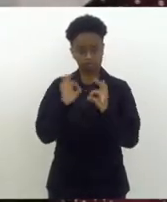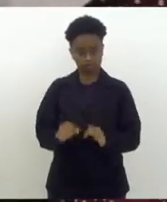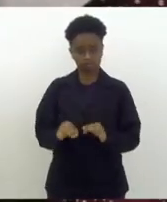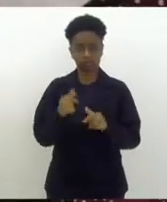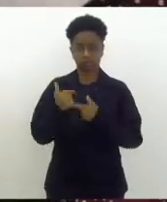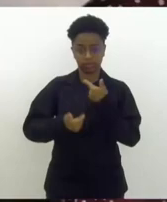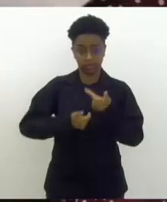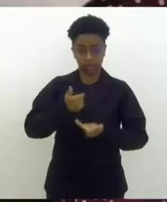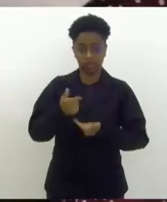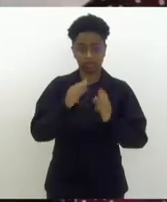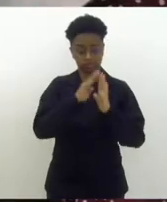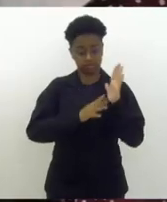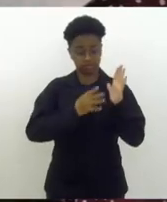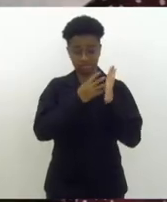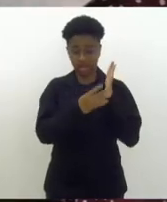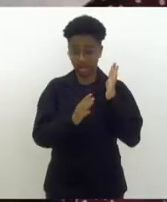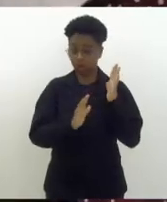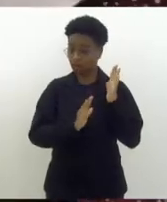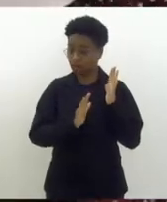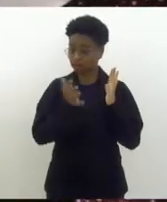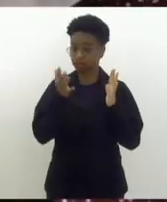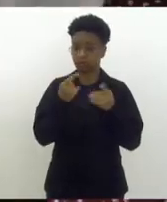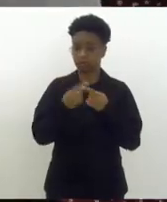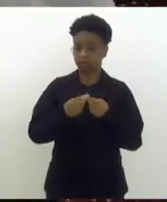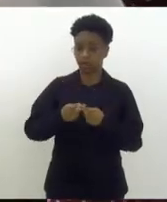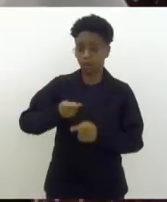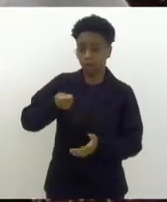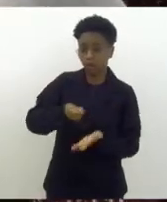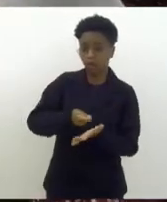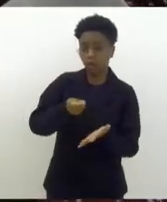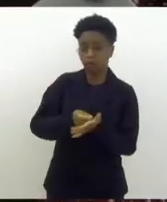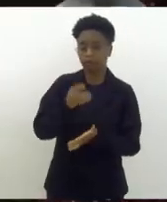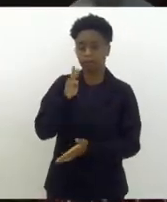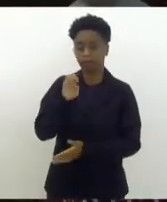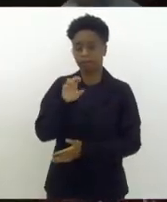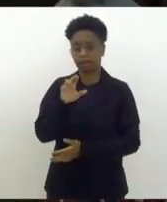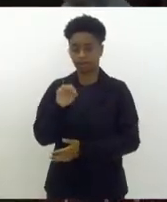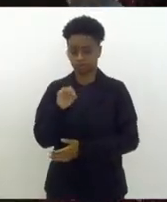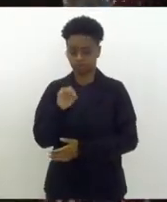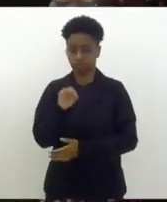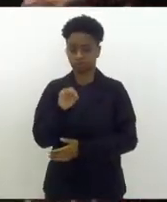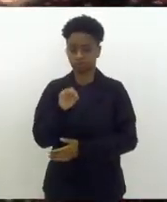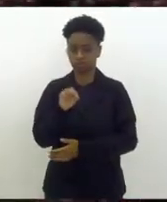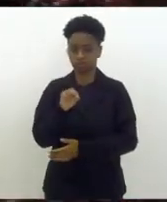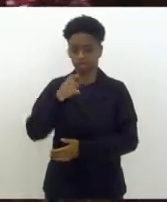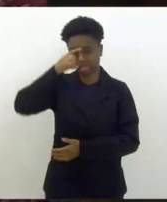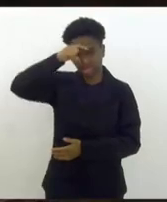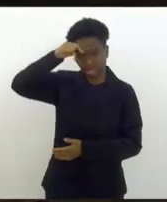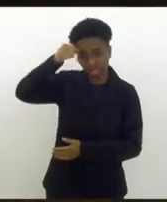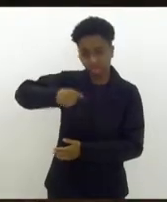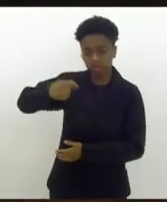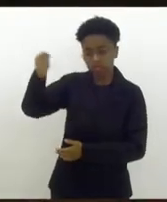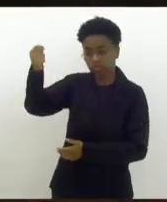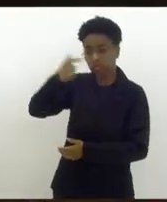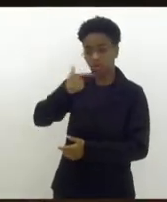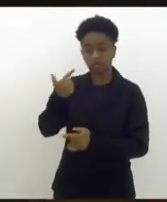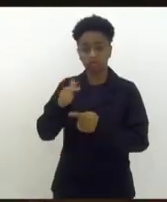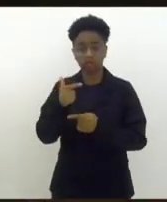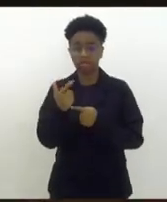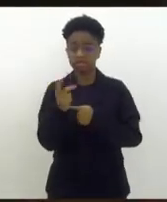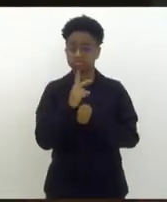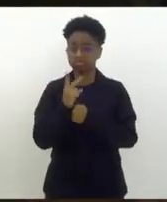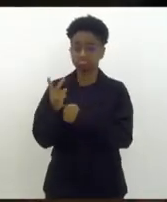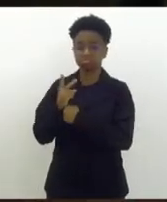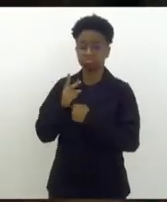numa escala covarde imposta pelo senhor Breno Carnevale no sol sem equipamento sem segurança